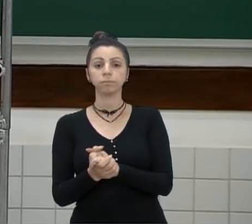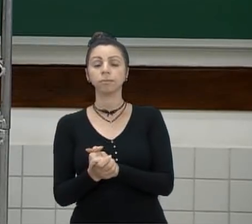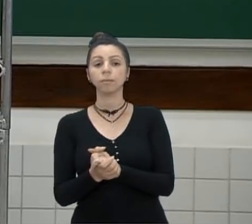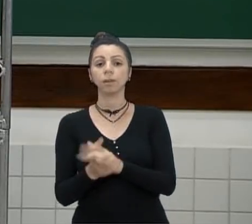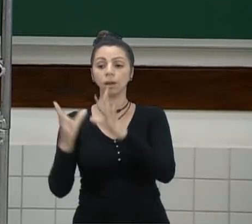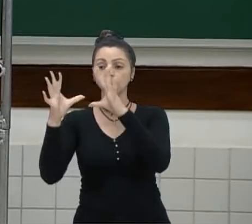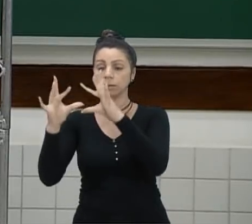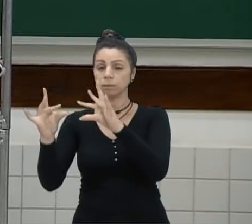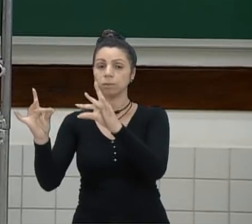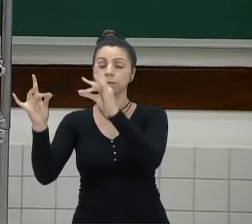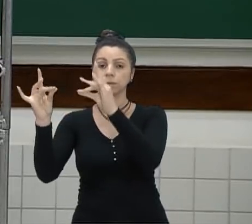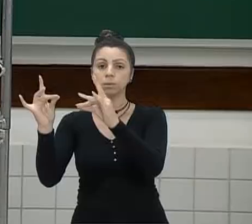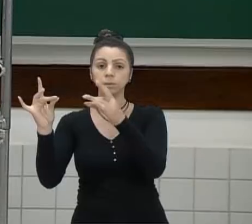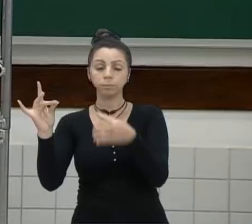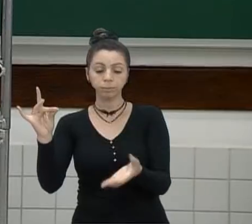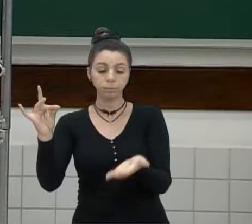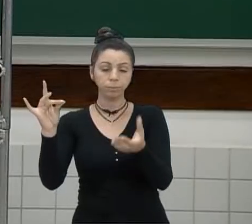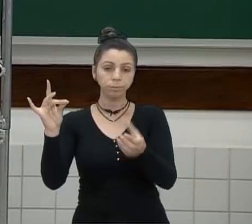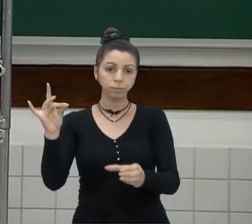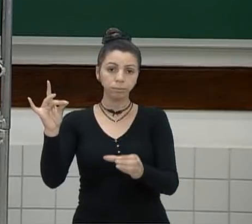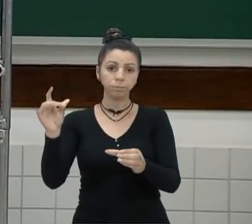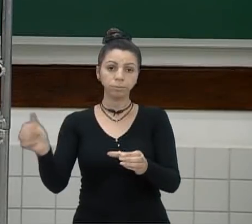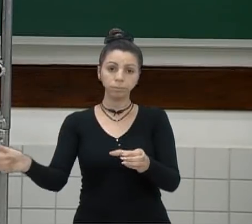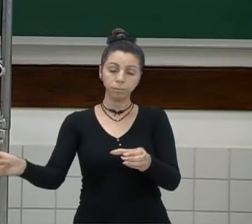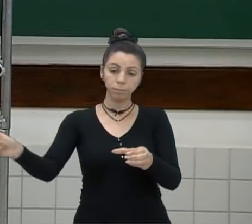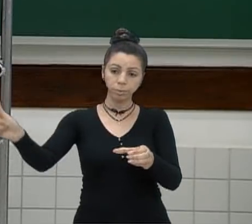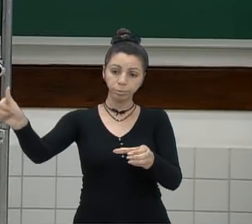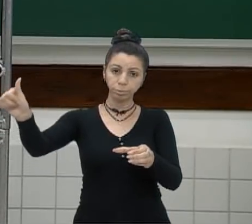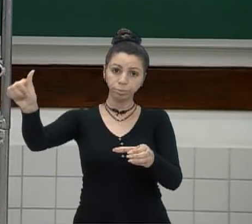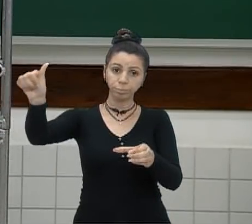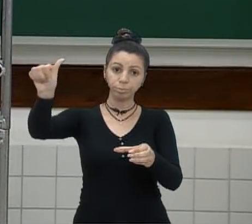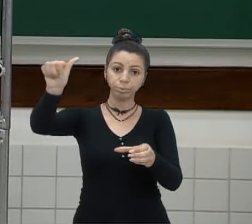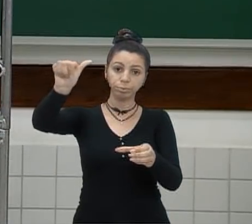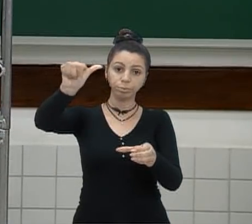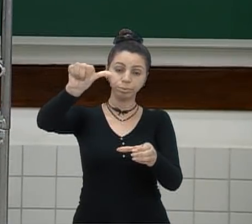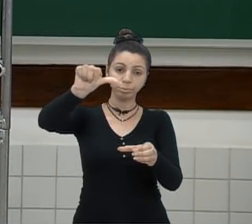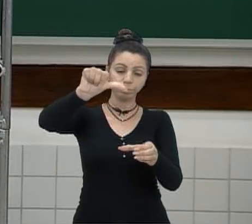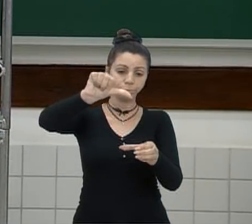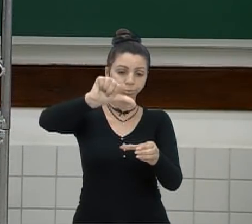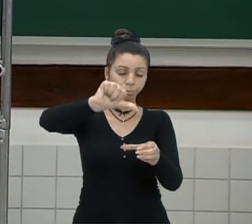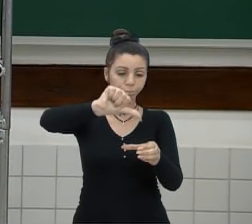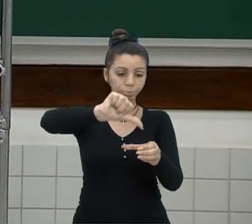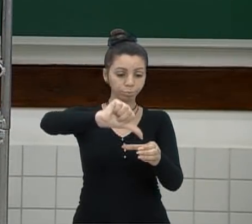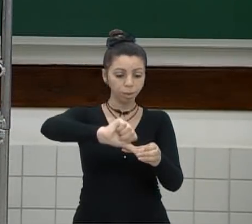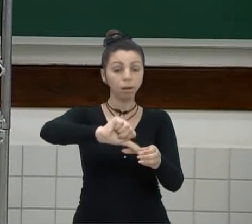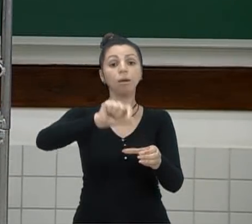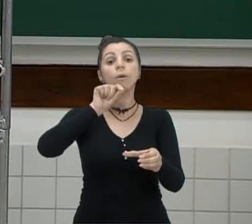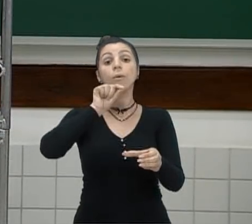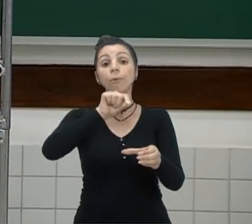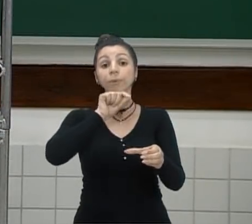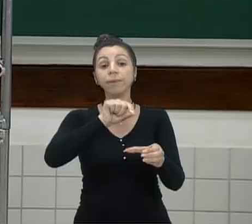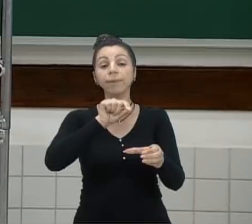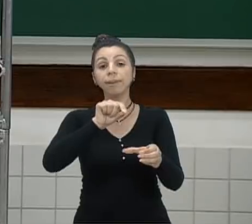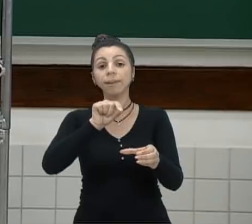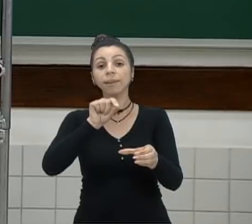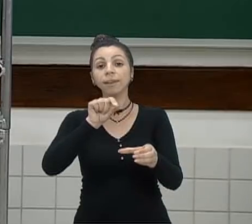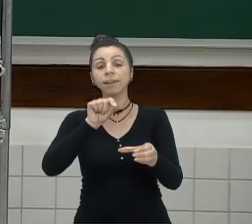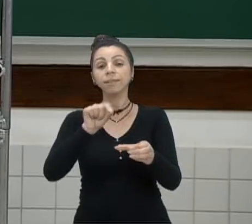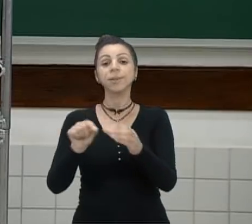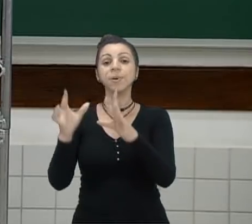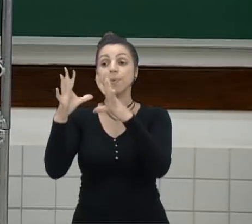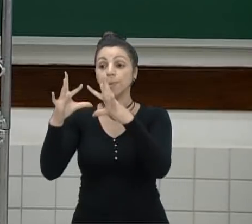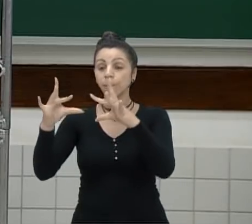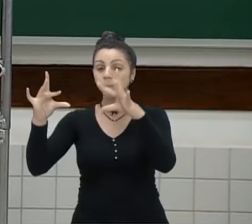quando você vai colocar este líquido, o líquido fica com o formato do recipiente. Eu aqui coloquei corante